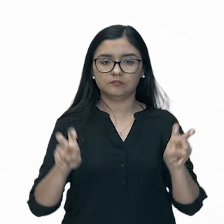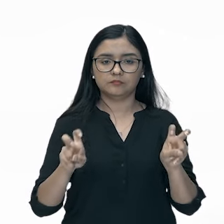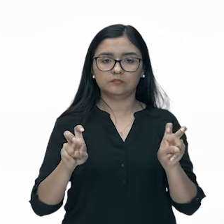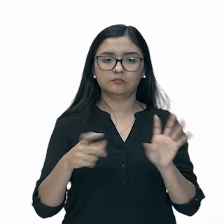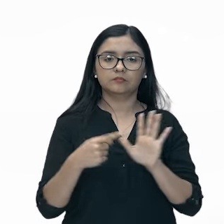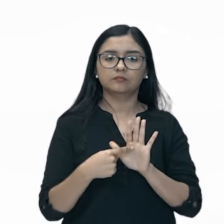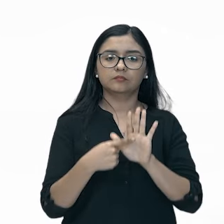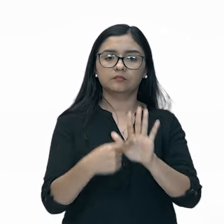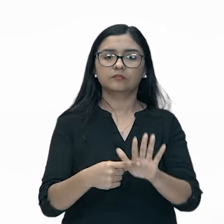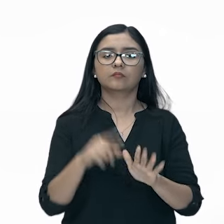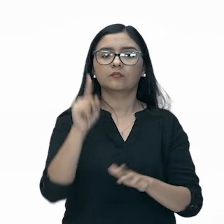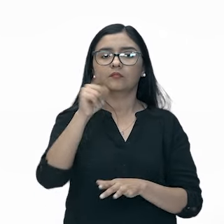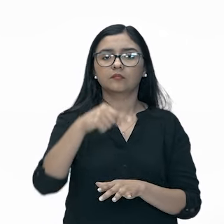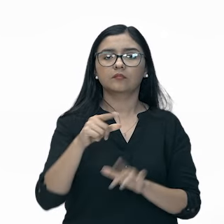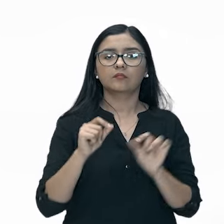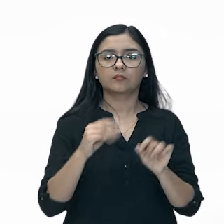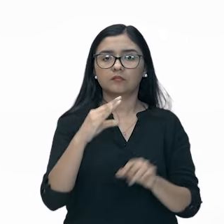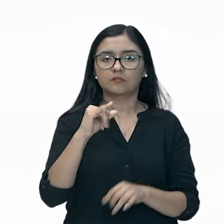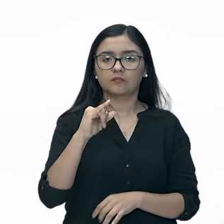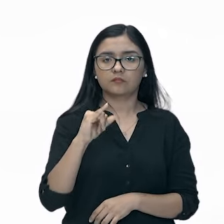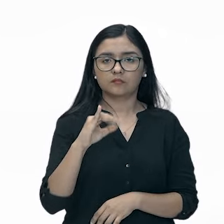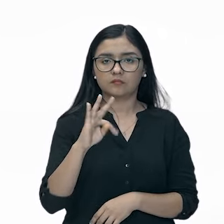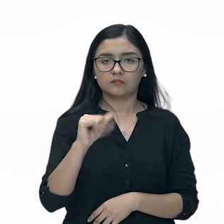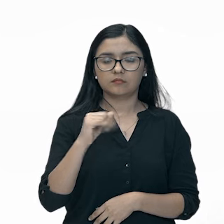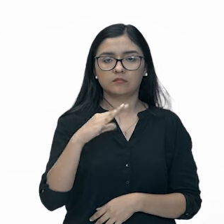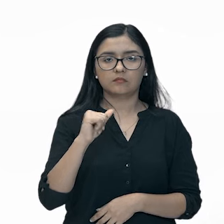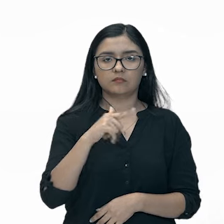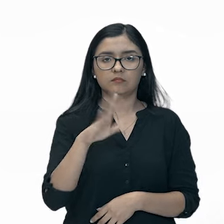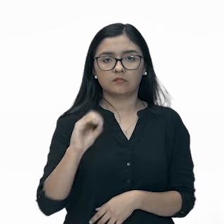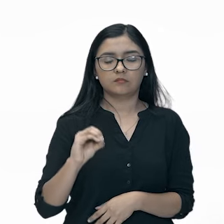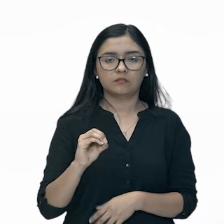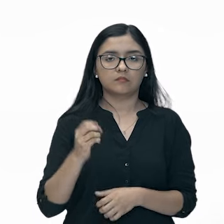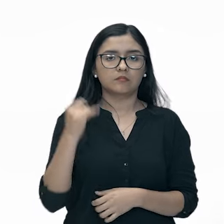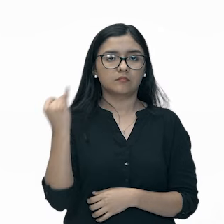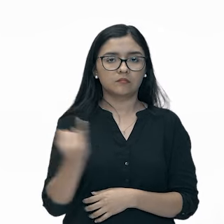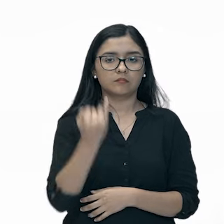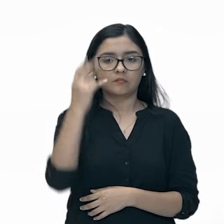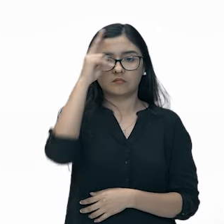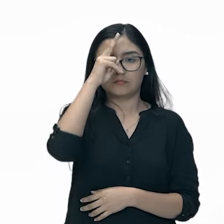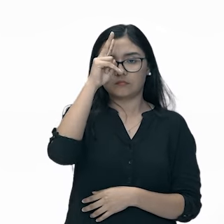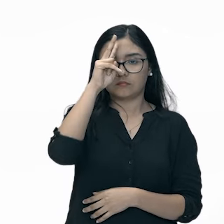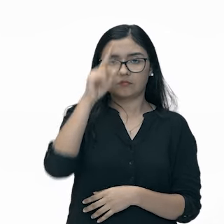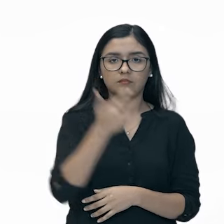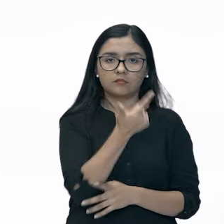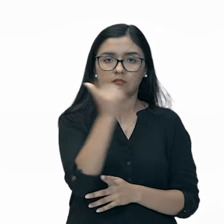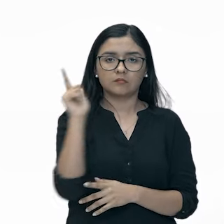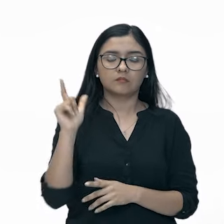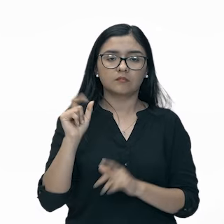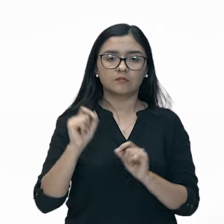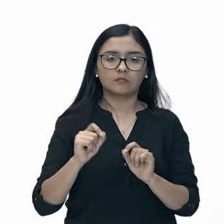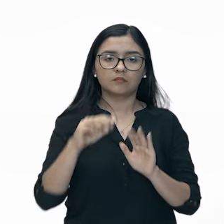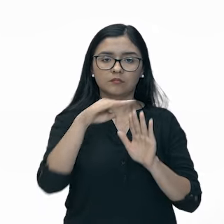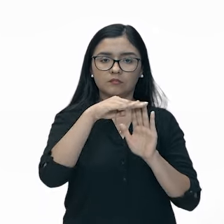é de alguém eu estou fazendo um processo de citação é importante dizer que nas outras partes aí que vocês viram de